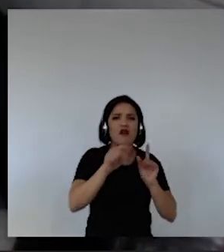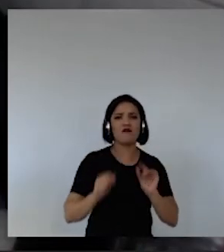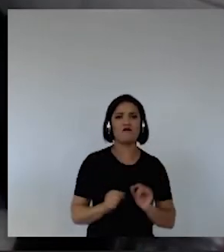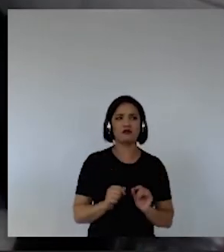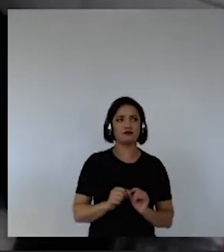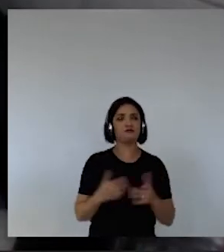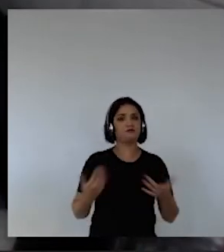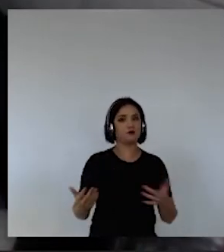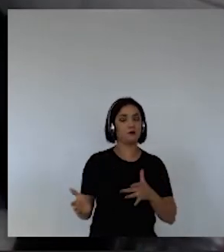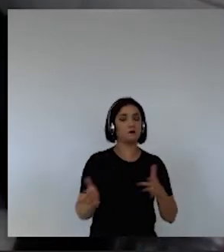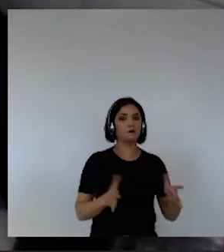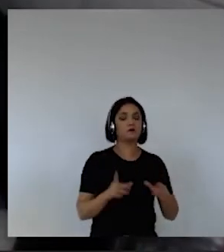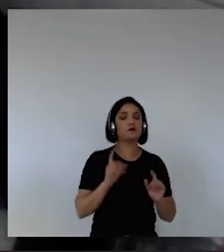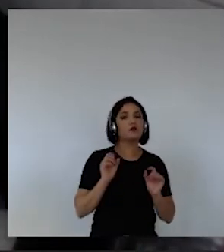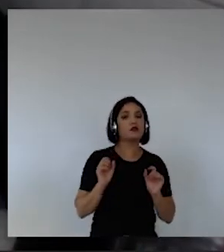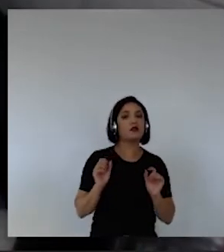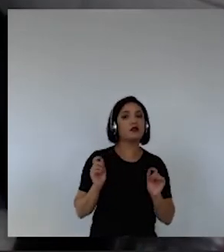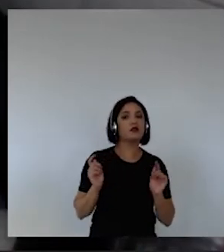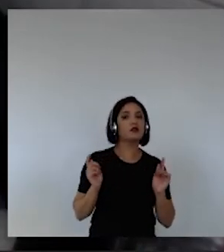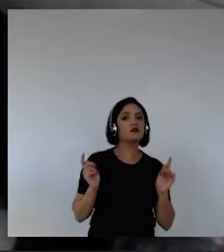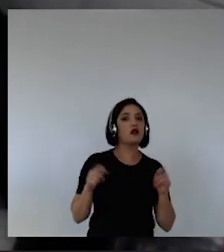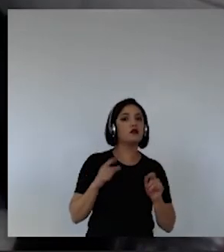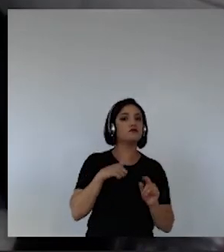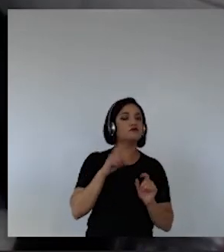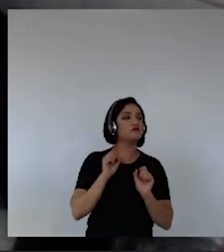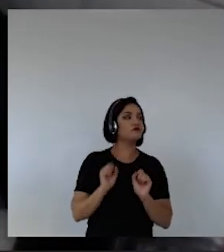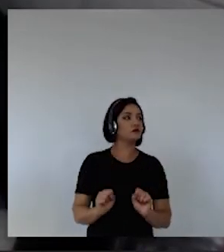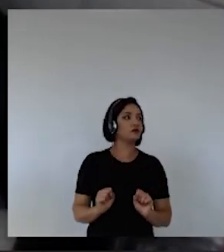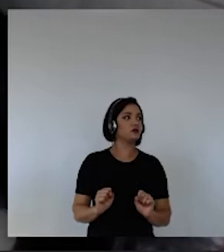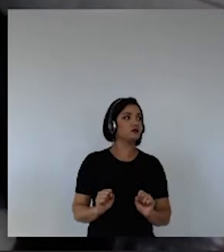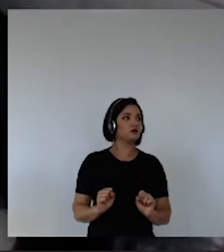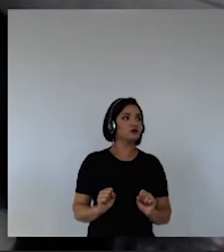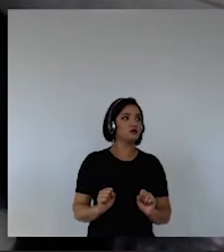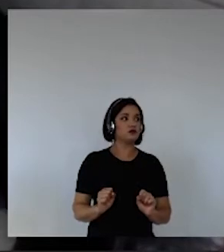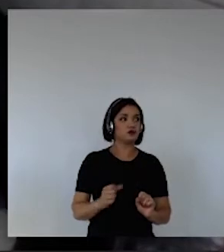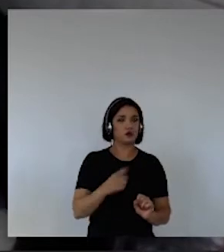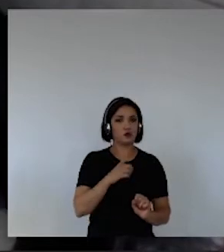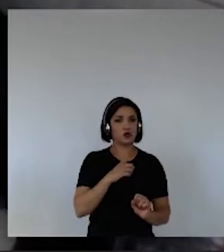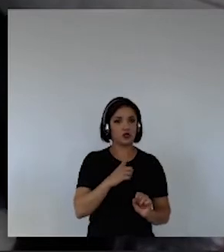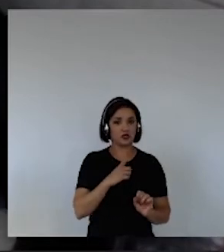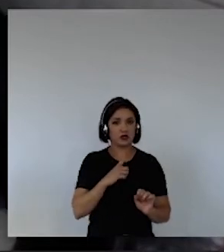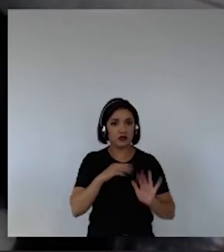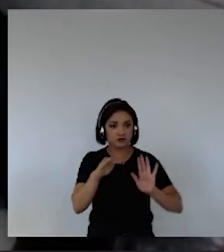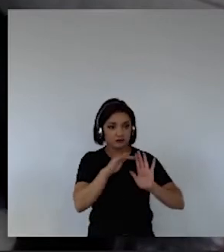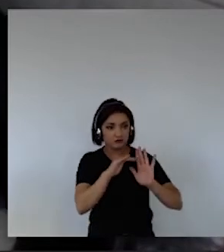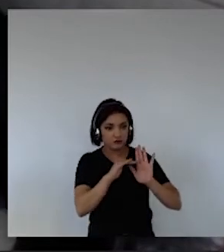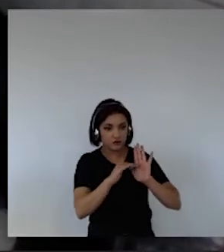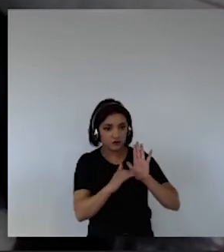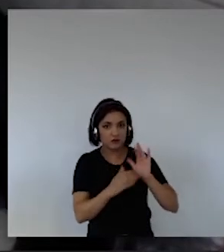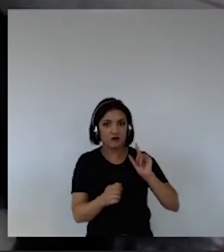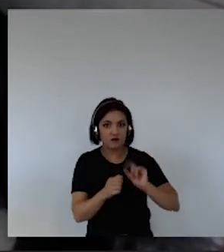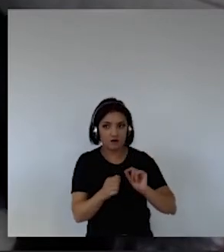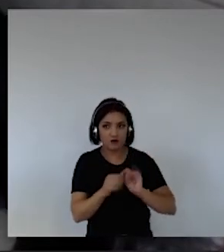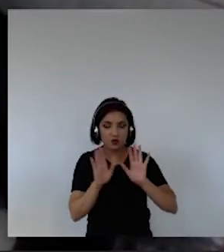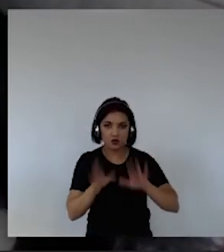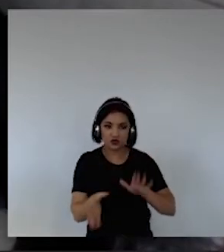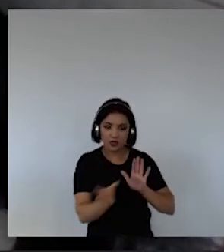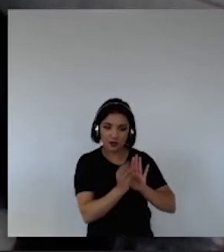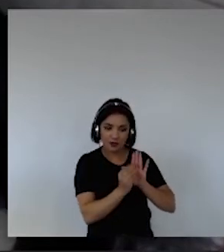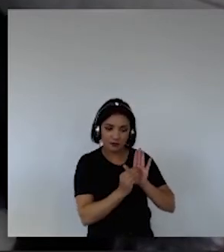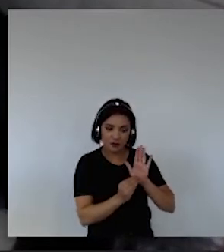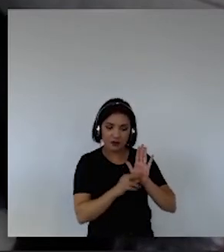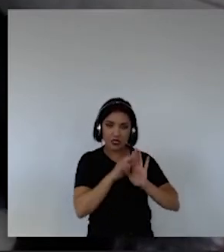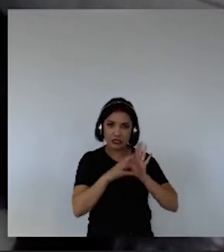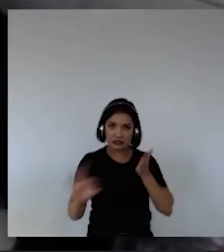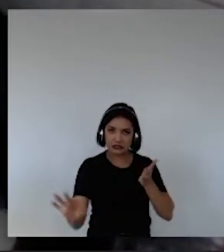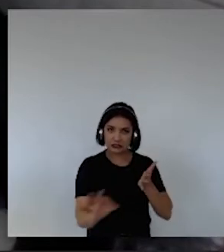Na arbitragem, haverá possibilidade de um bom termo circunstanciado, fundamental o termo circunstanciado, o primeiro que